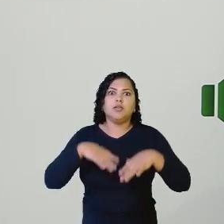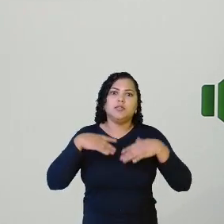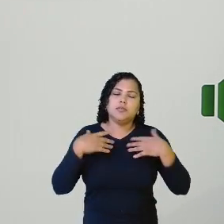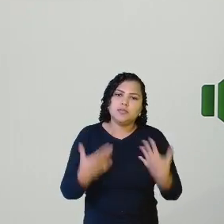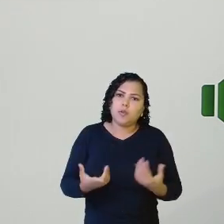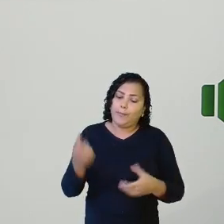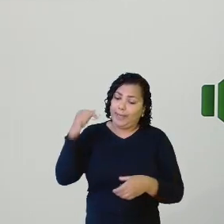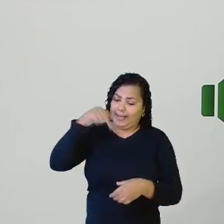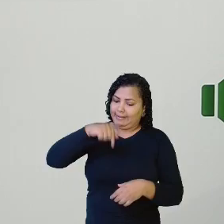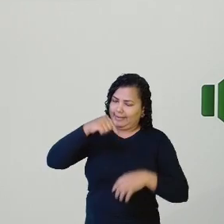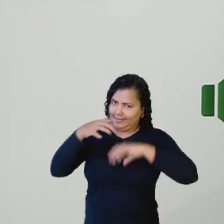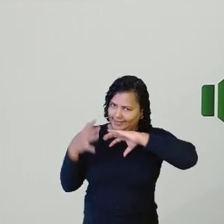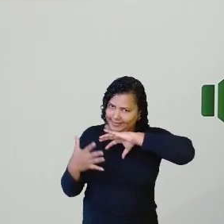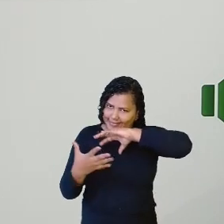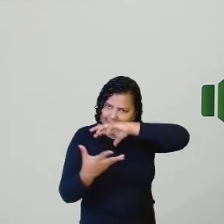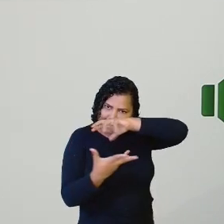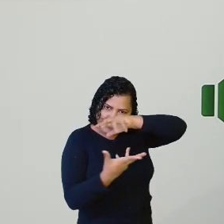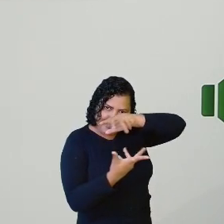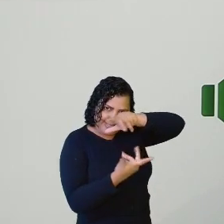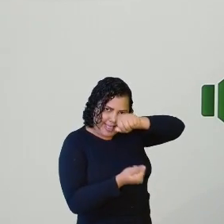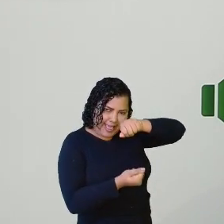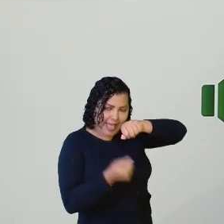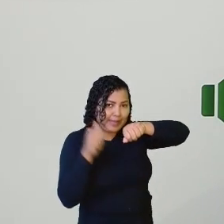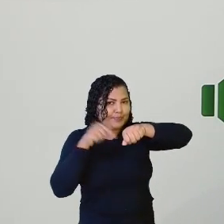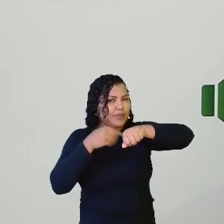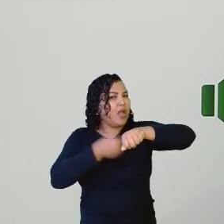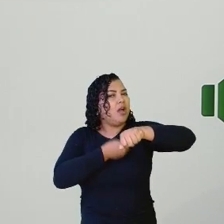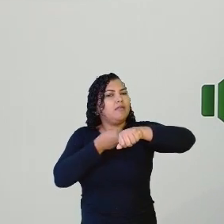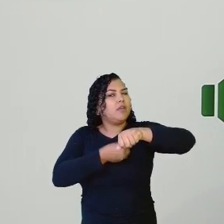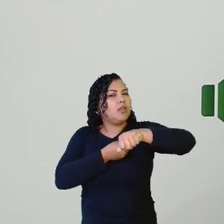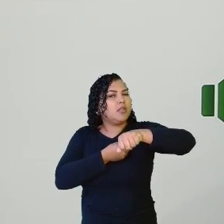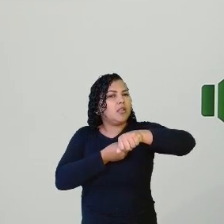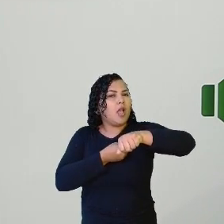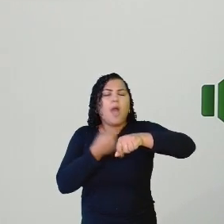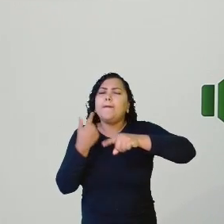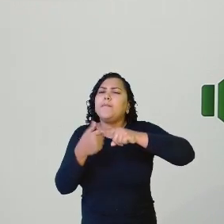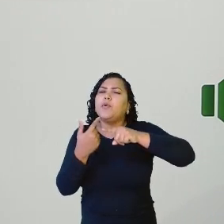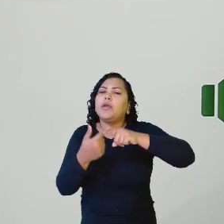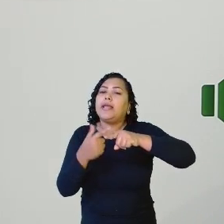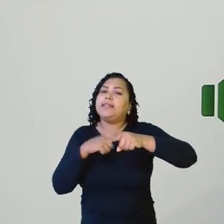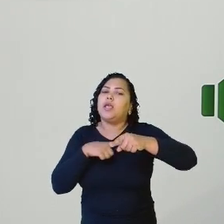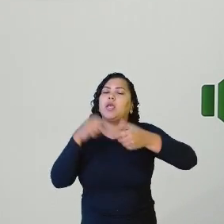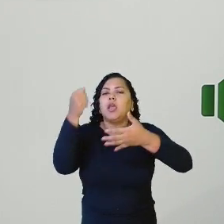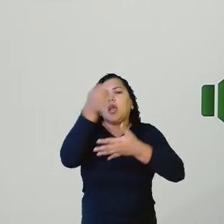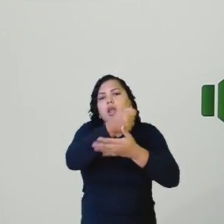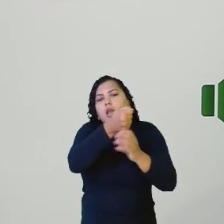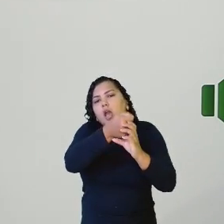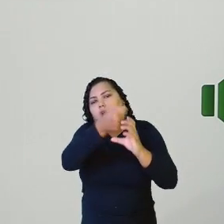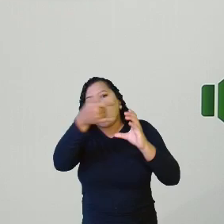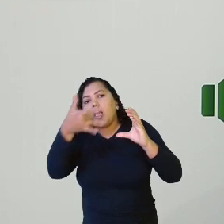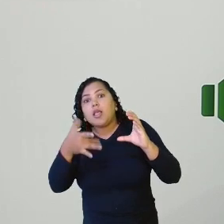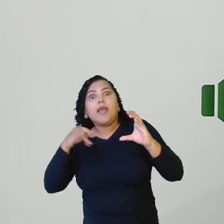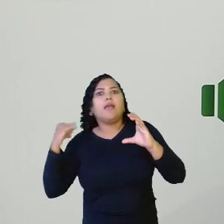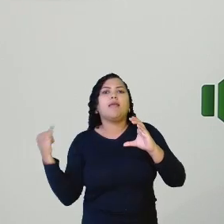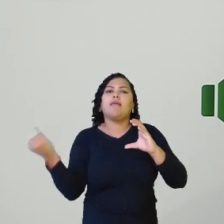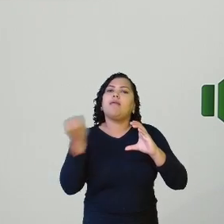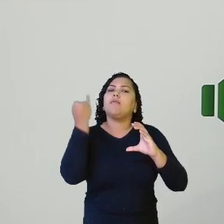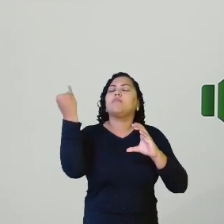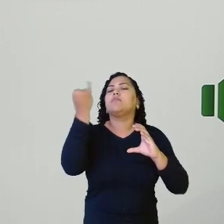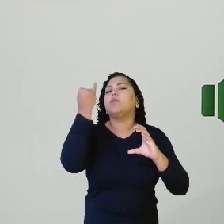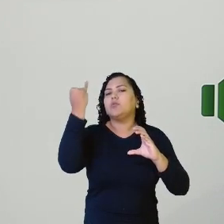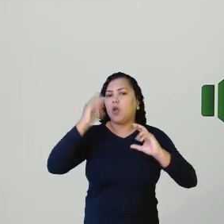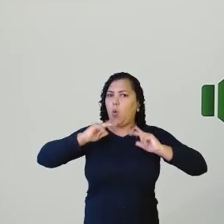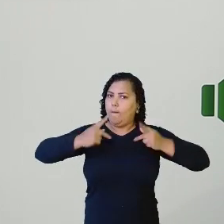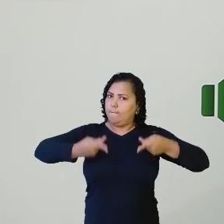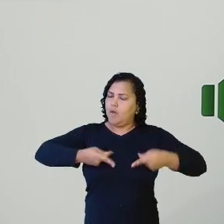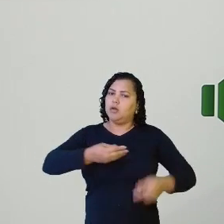Terra, ela é favorecida porque ele possui elementos indispensáveis à sobrevivência dos